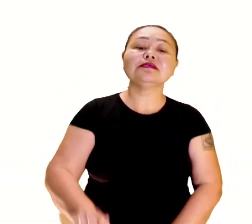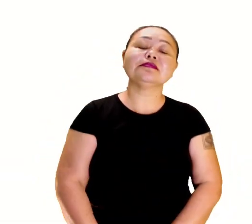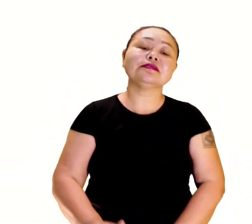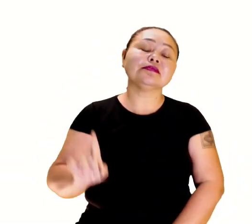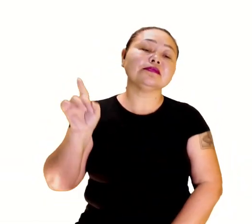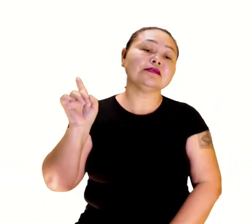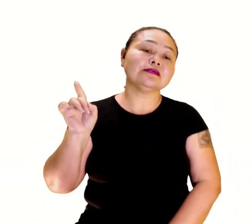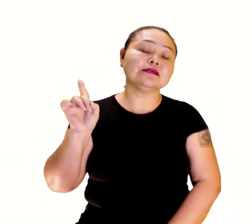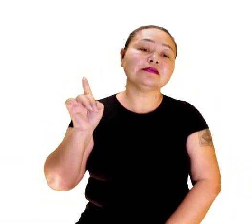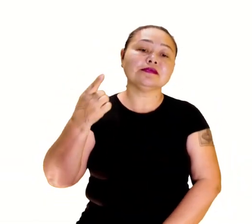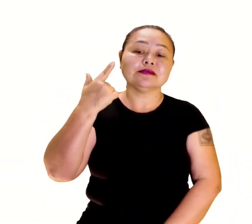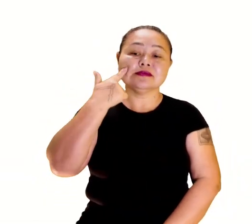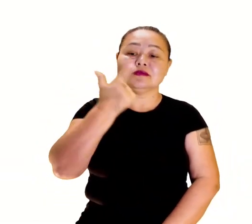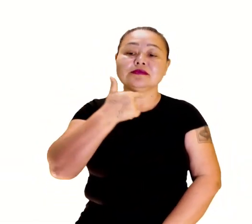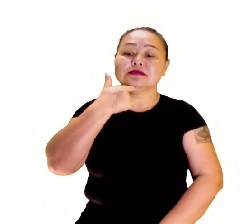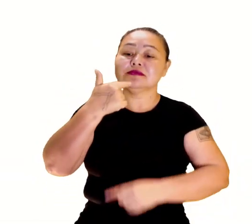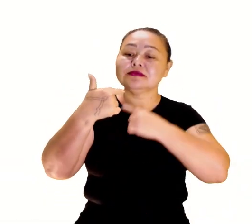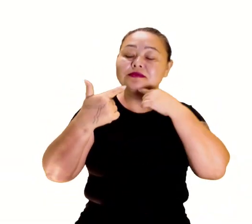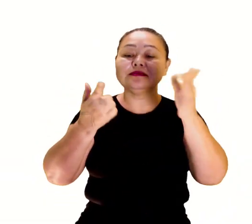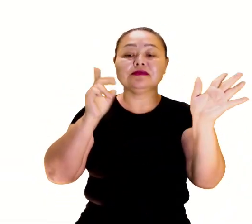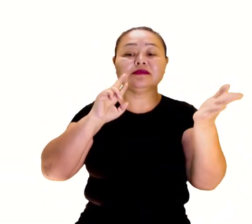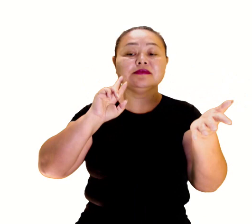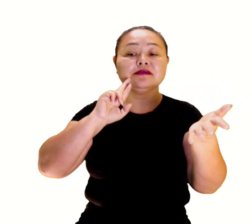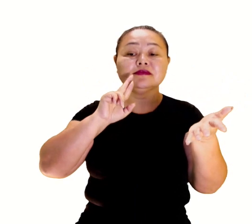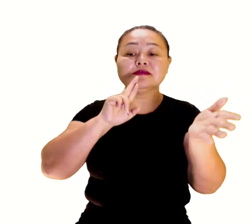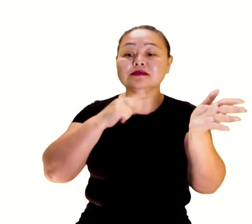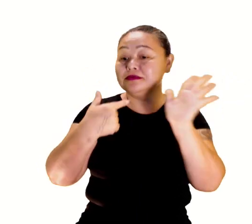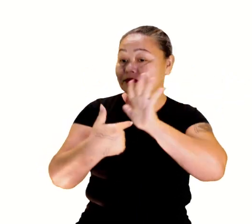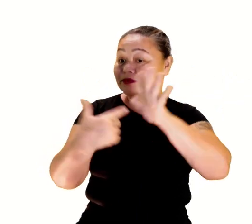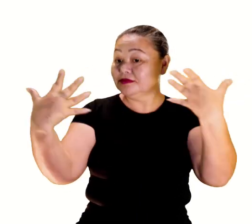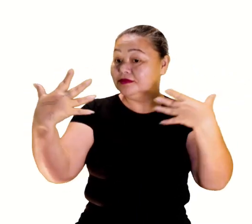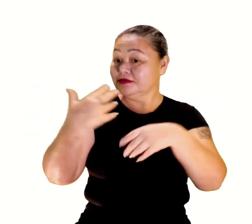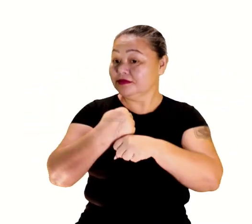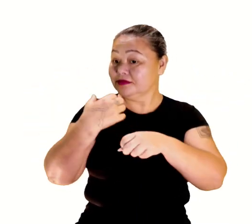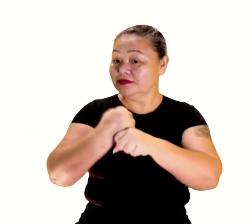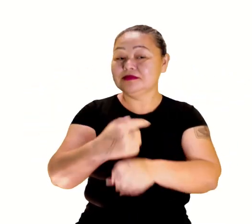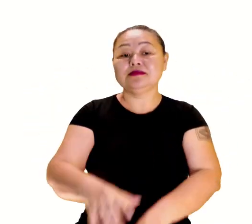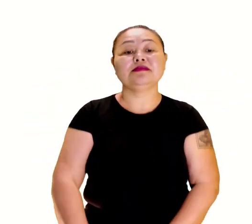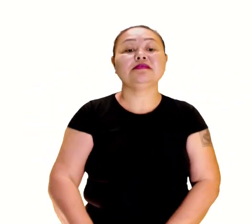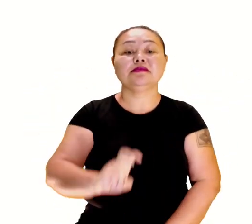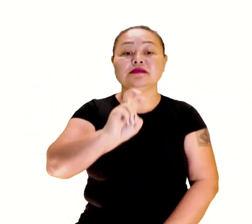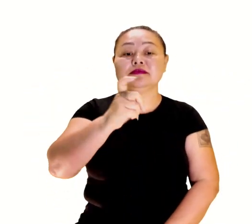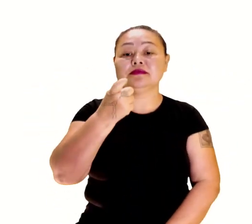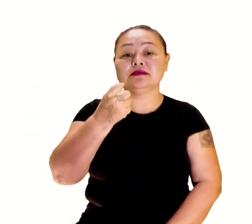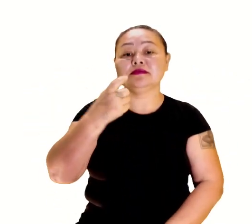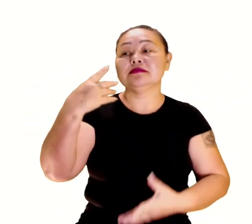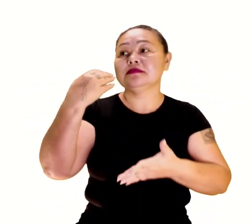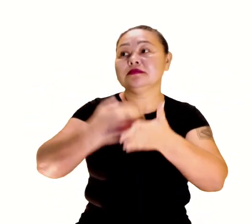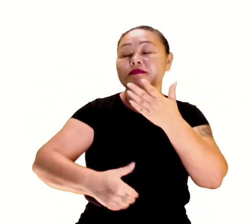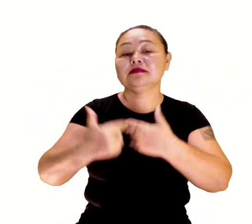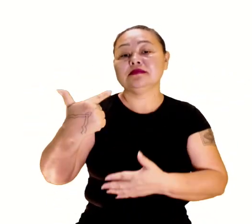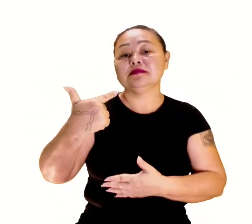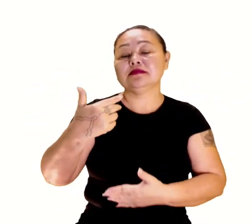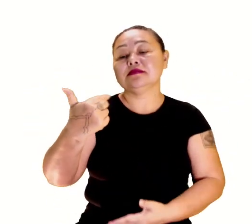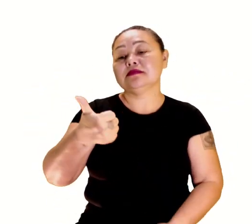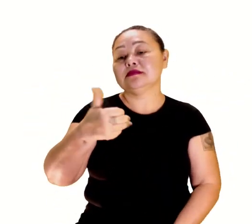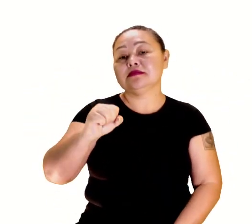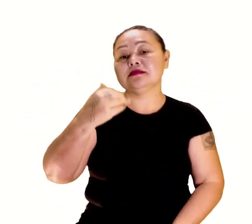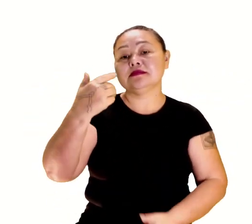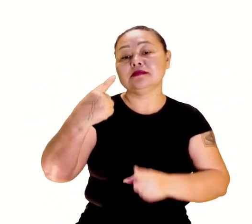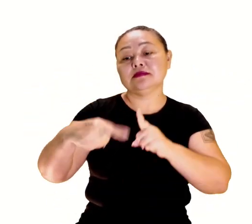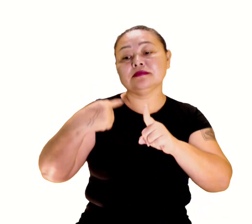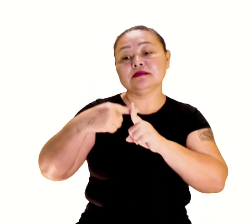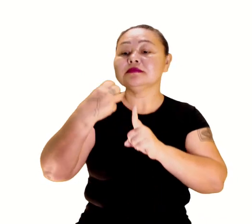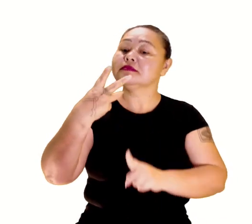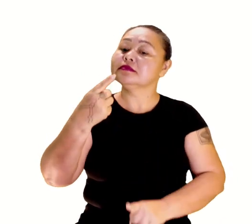gente mata a dúvida e mostra o cálculo. Vamos ver. 5x menos 2 igual a 18